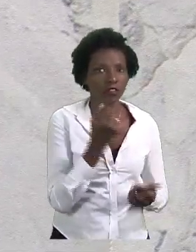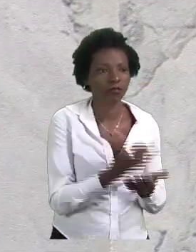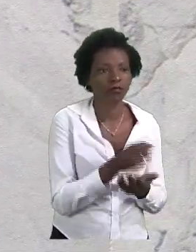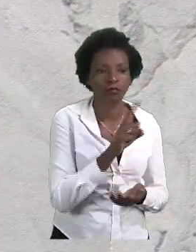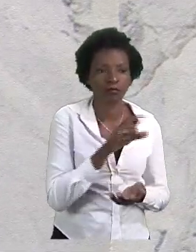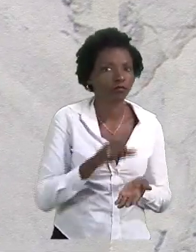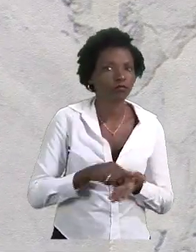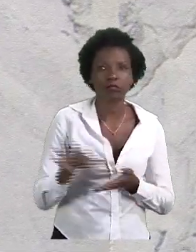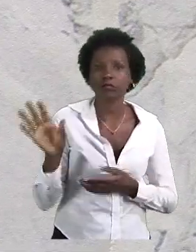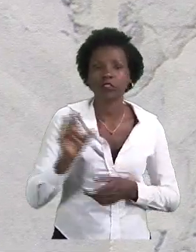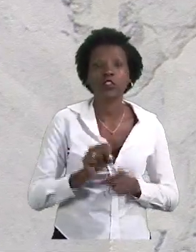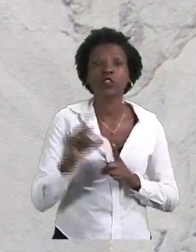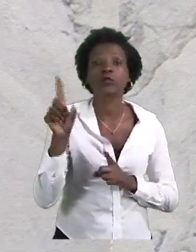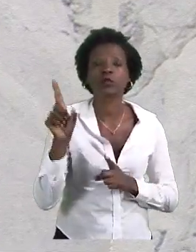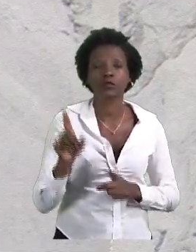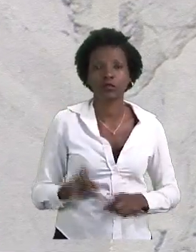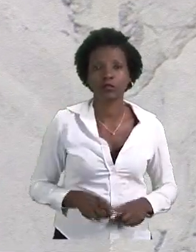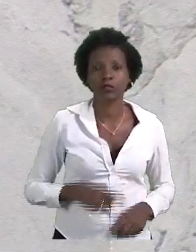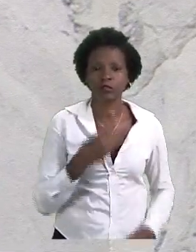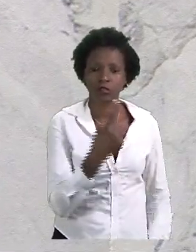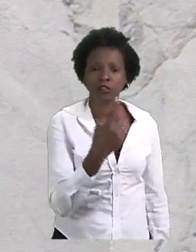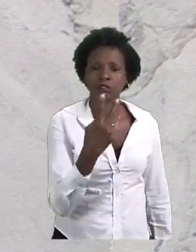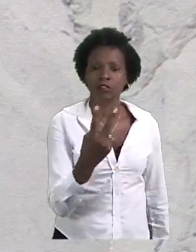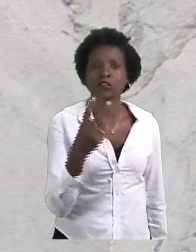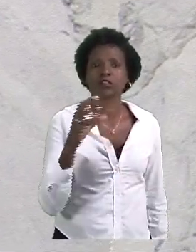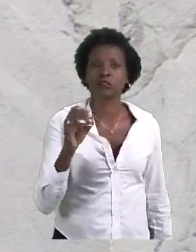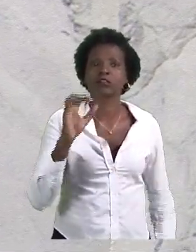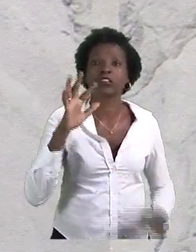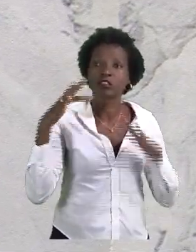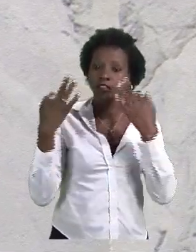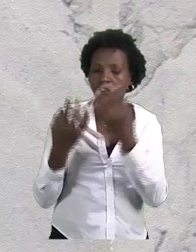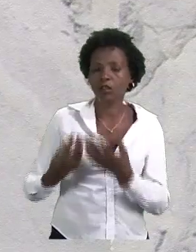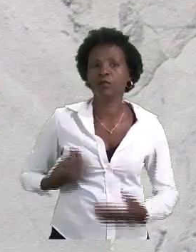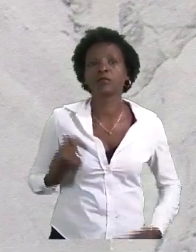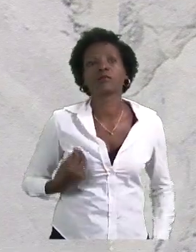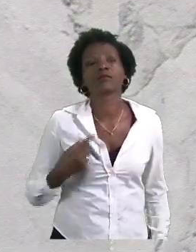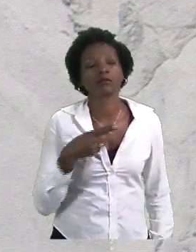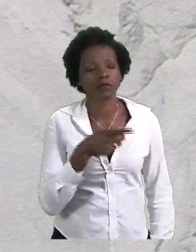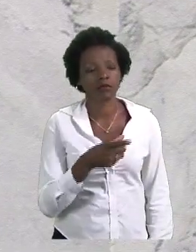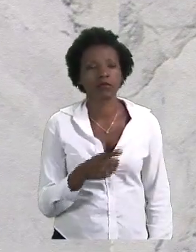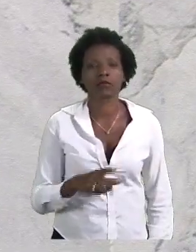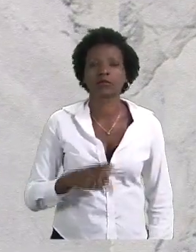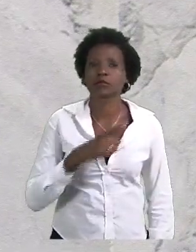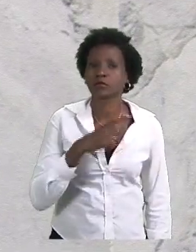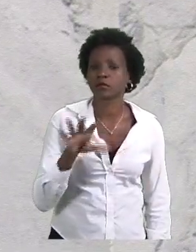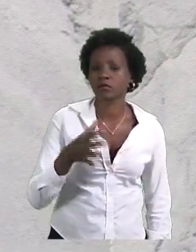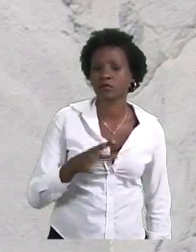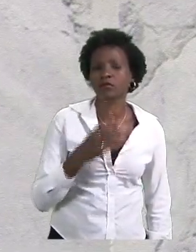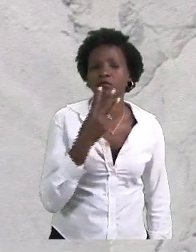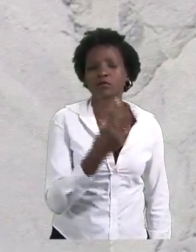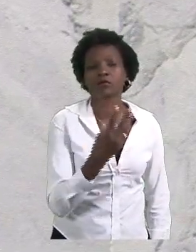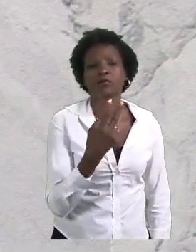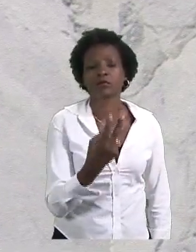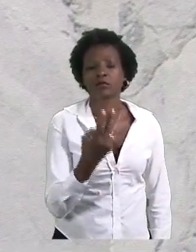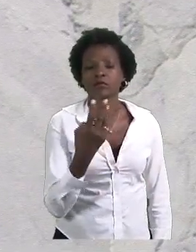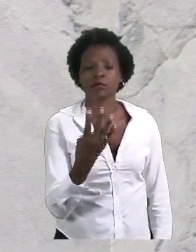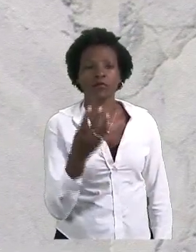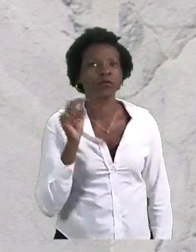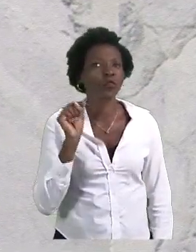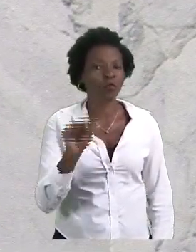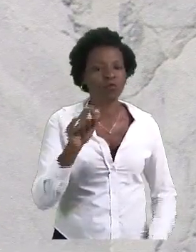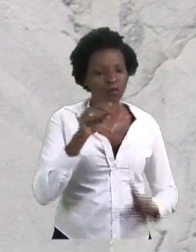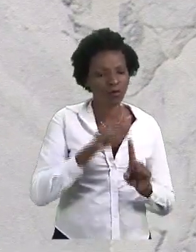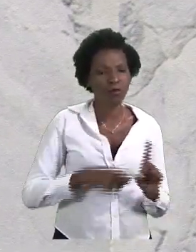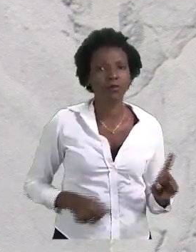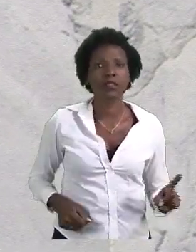menos 120 famílias viviam nesse prédio. Temos aí, então, entre 24 mil e 60 mil reais por